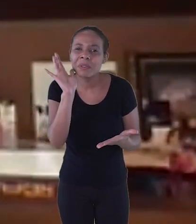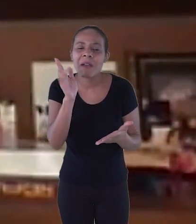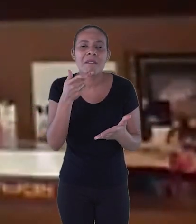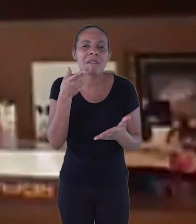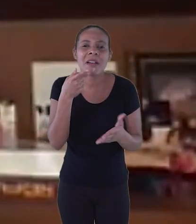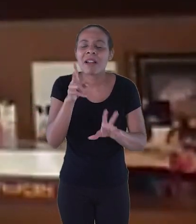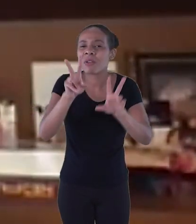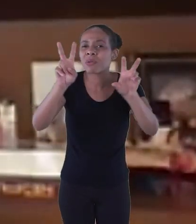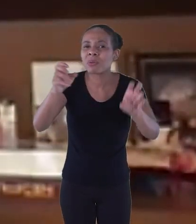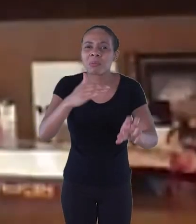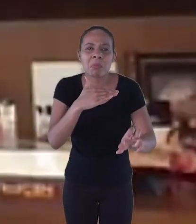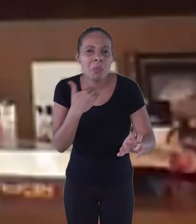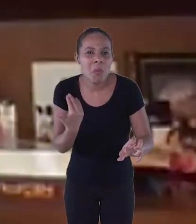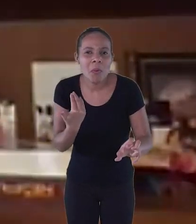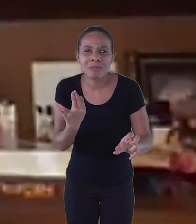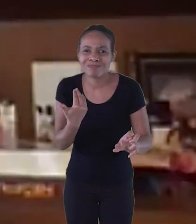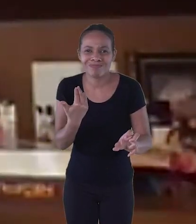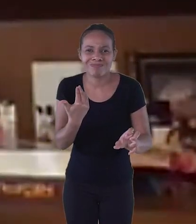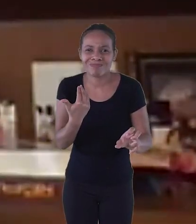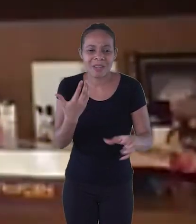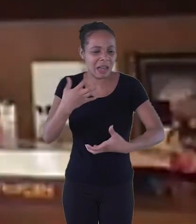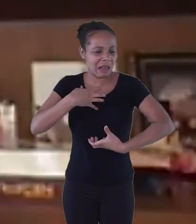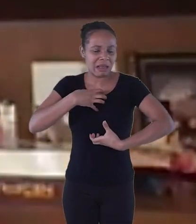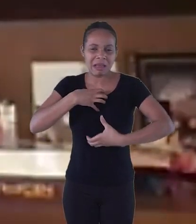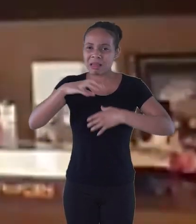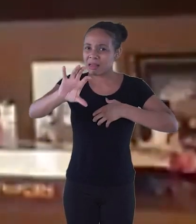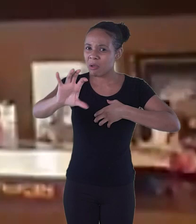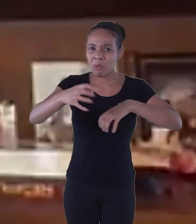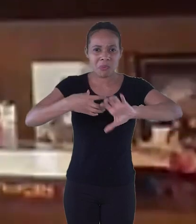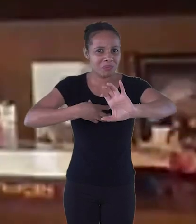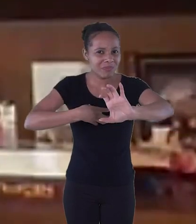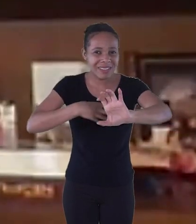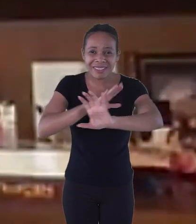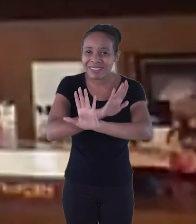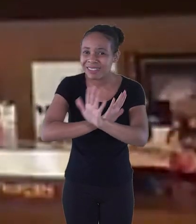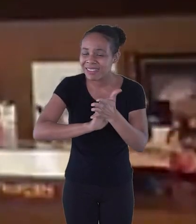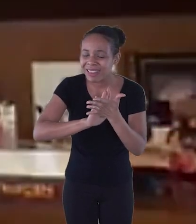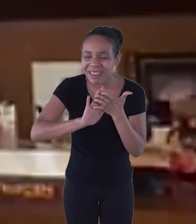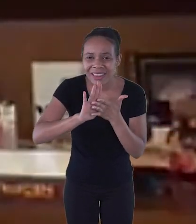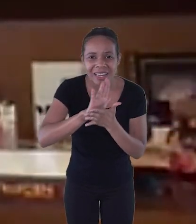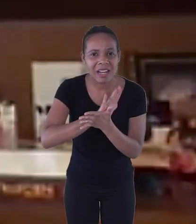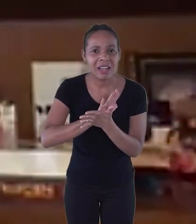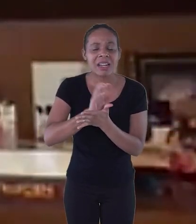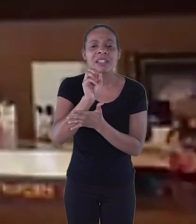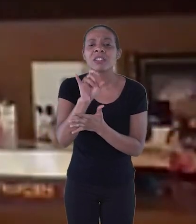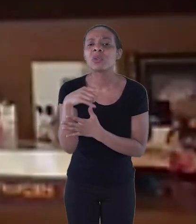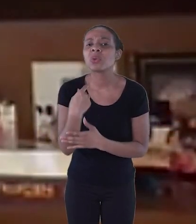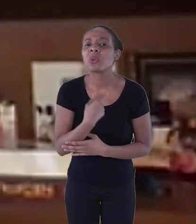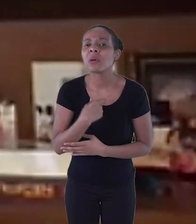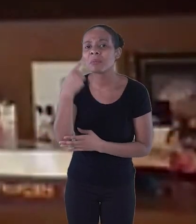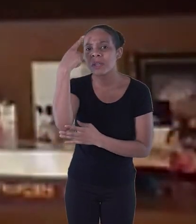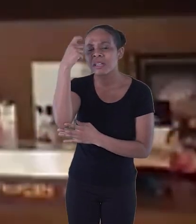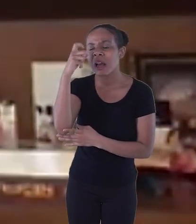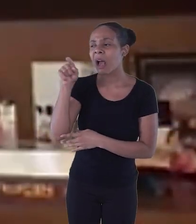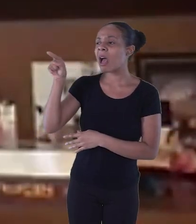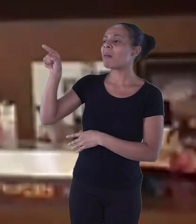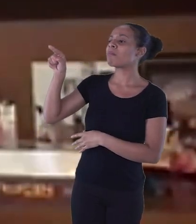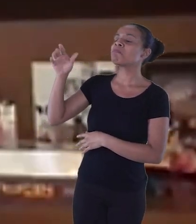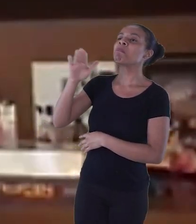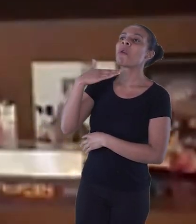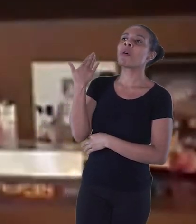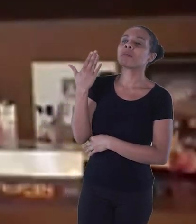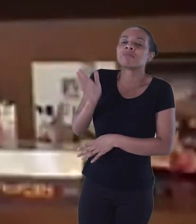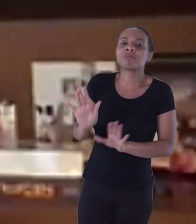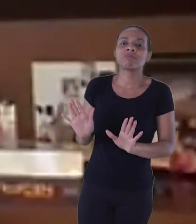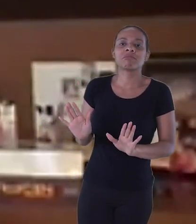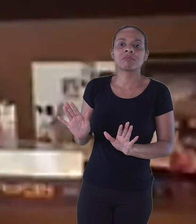tantos brasileiros. E enquanto nós não acharmos que a morte é daquele outro, nós não saberemos lutar pela nossa vida. Então, a